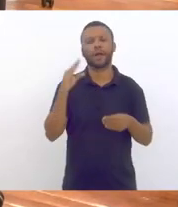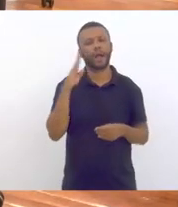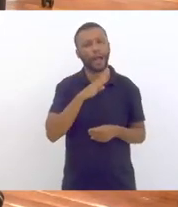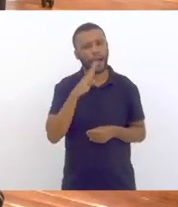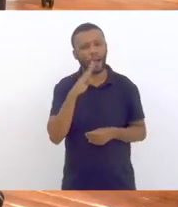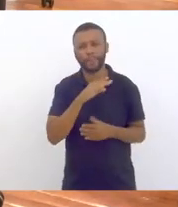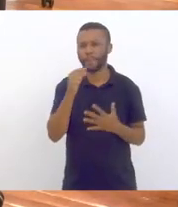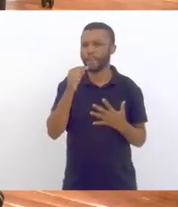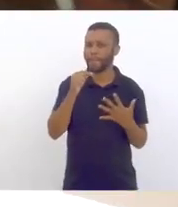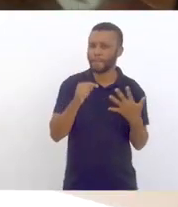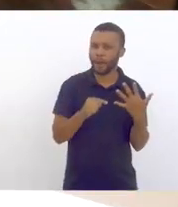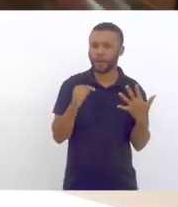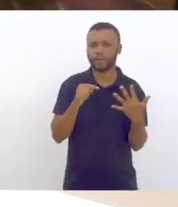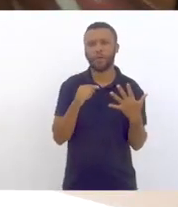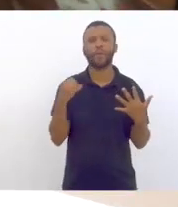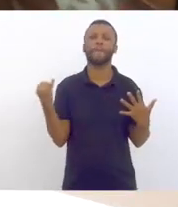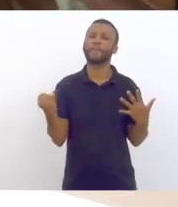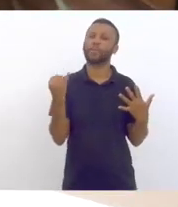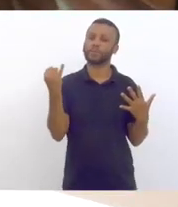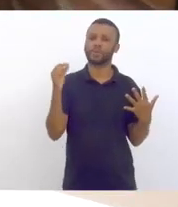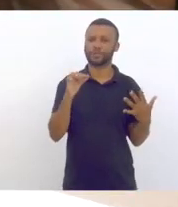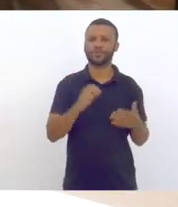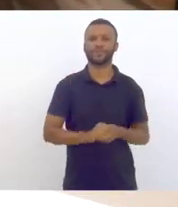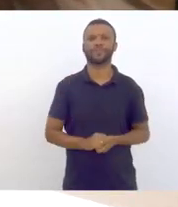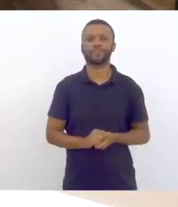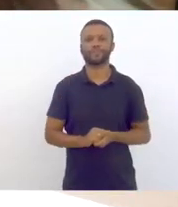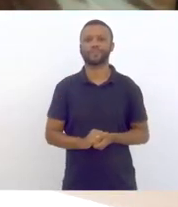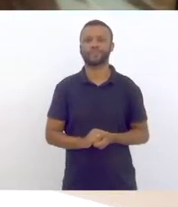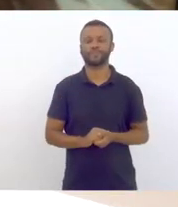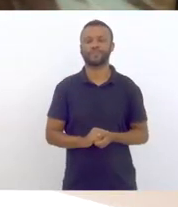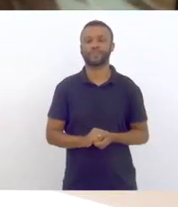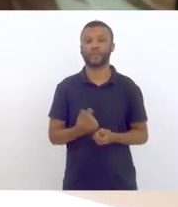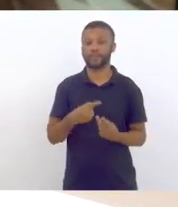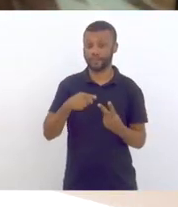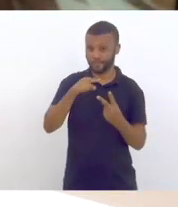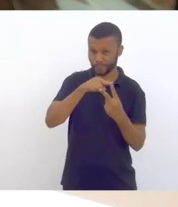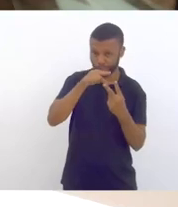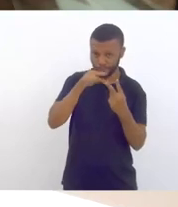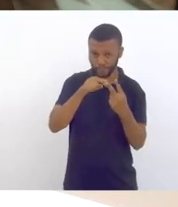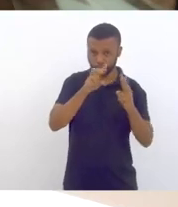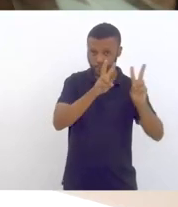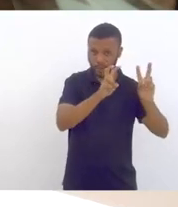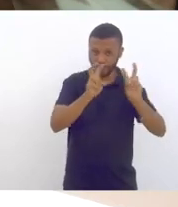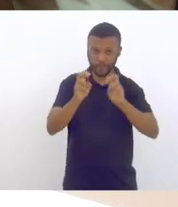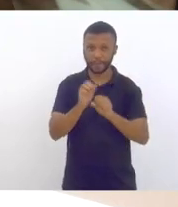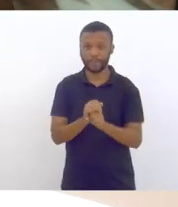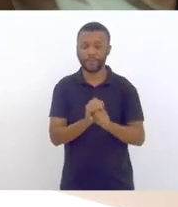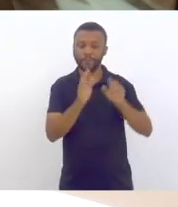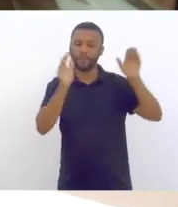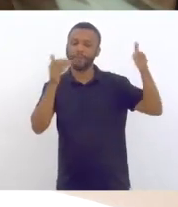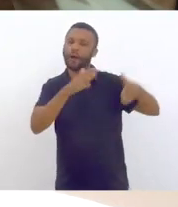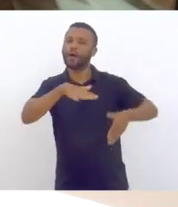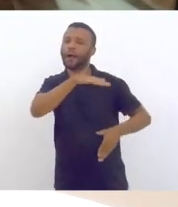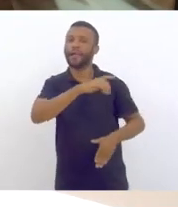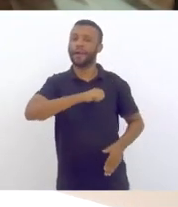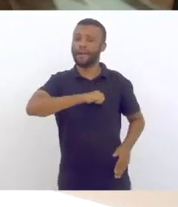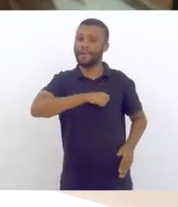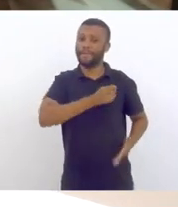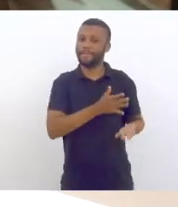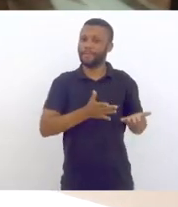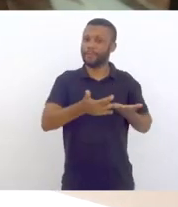pontos que eu acho que são importantes divididos em duas partes primeiro na parte fiscal e depois na Parte Educacional